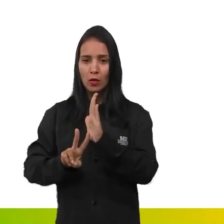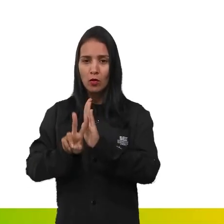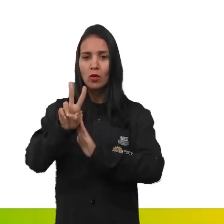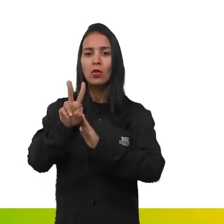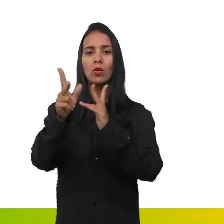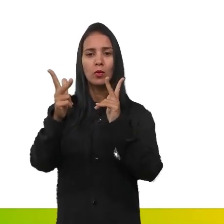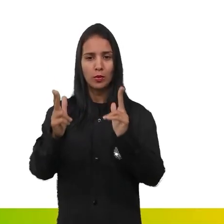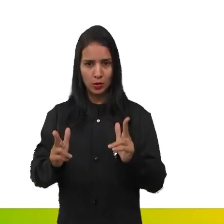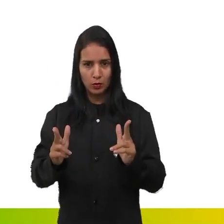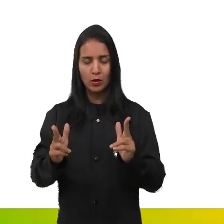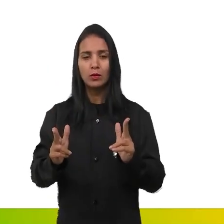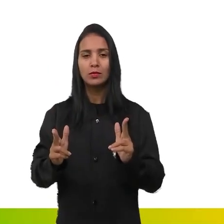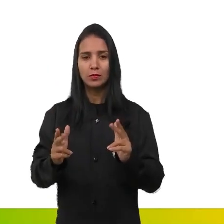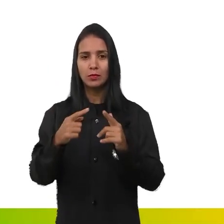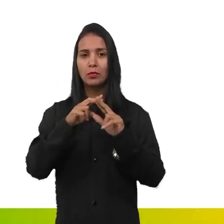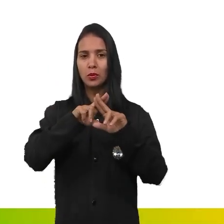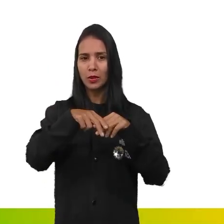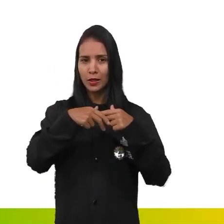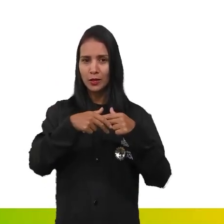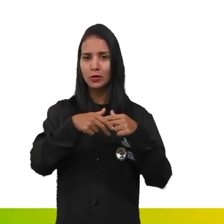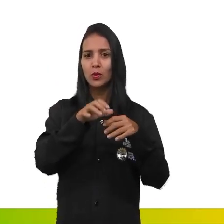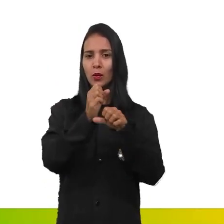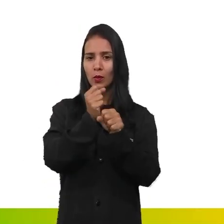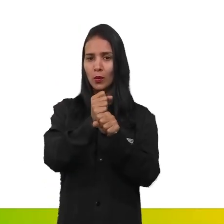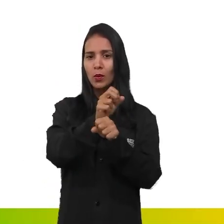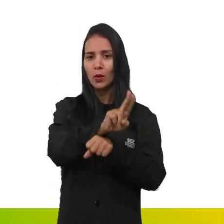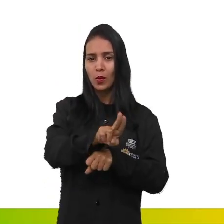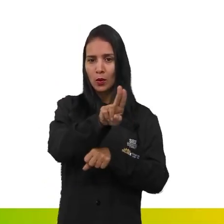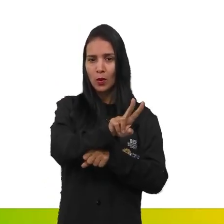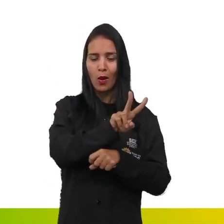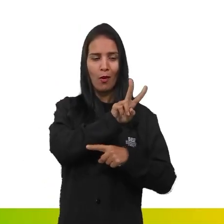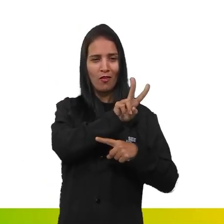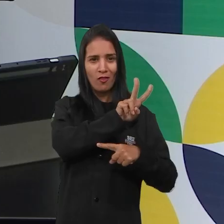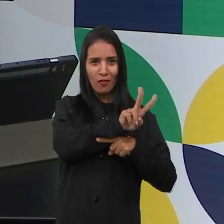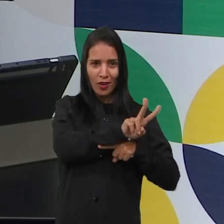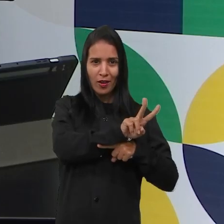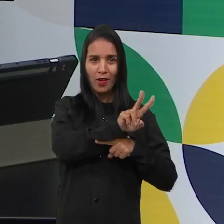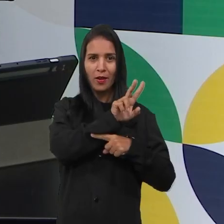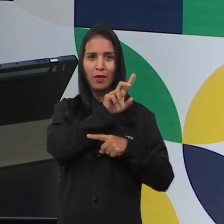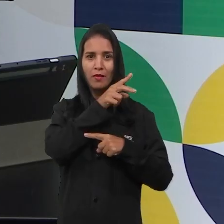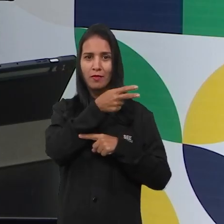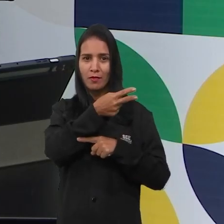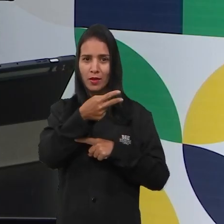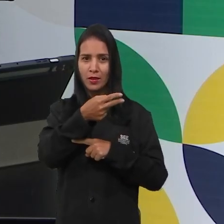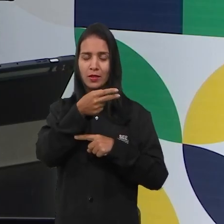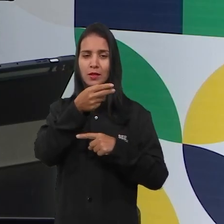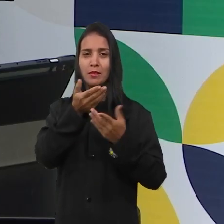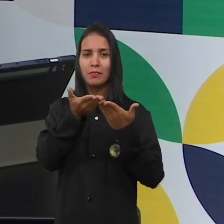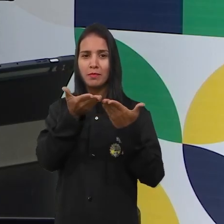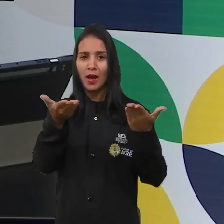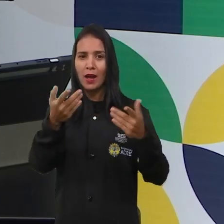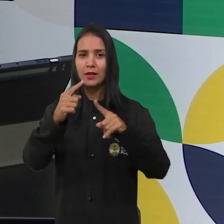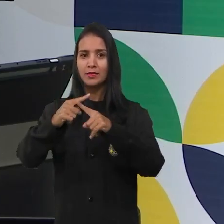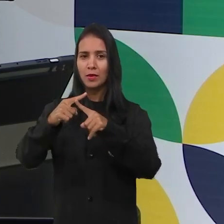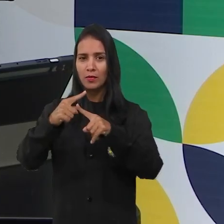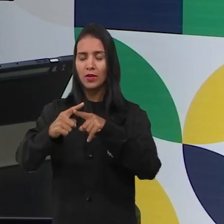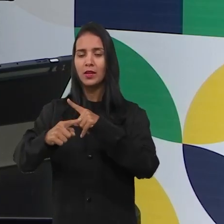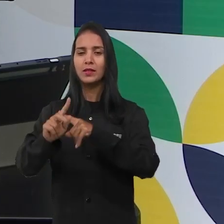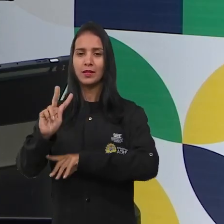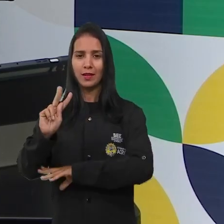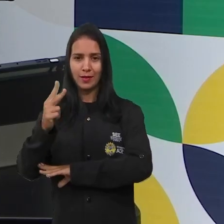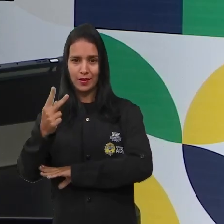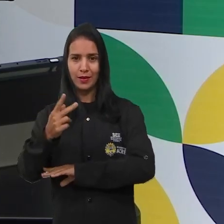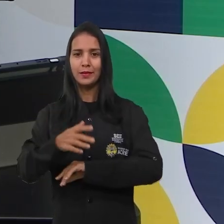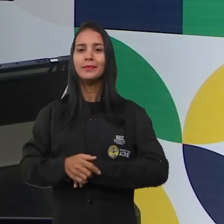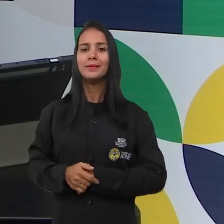ok? Base vezes altura. Ok, agora, até aqui tudo bem, nós sabemos como calcular